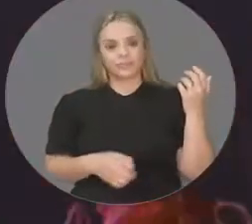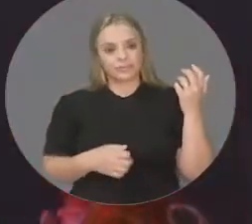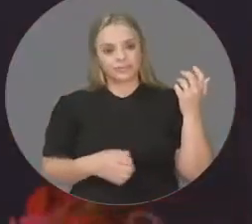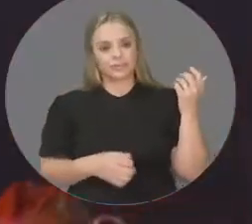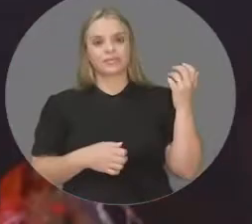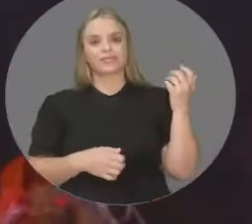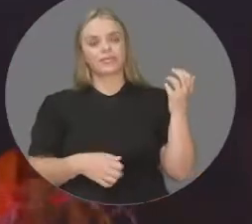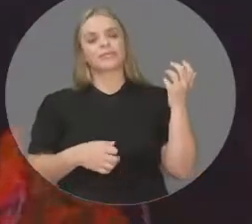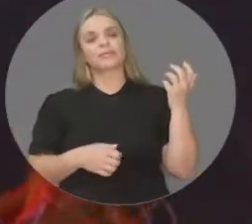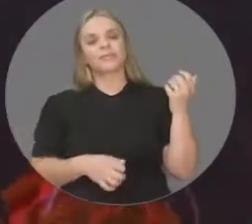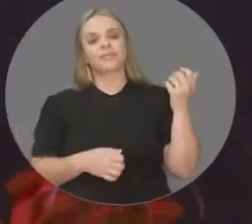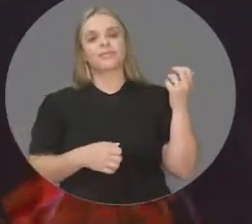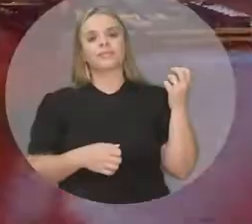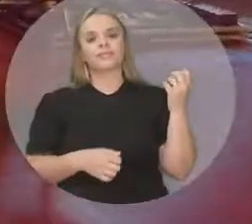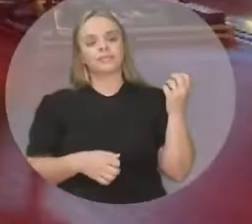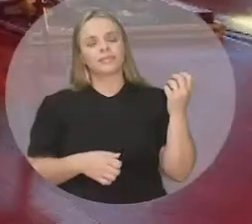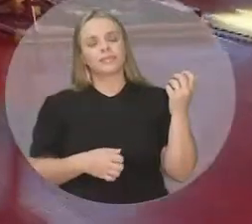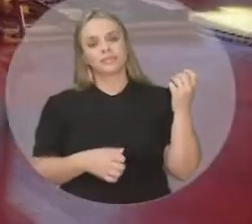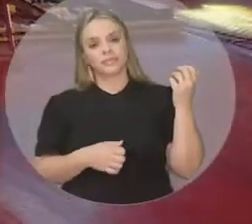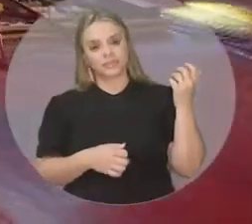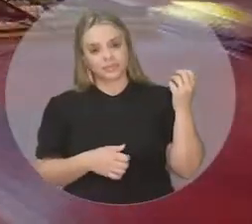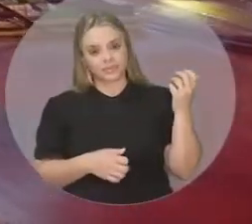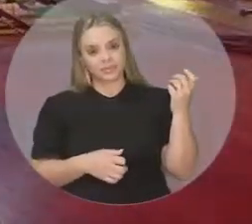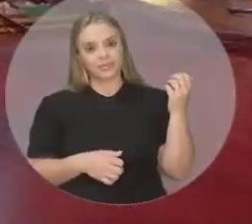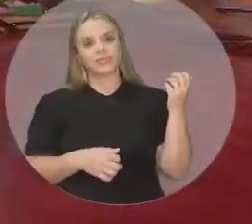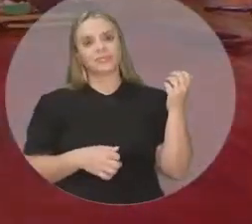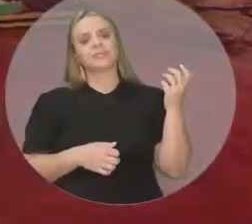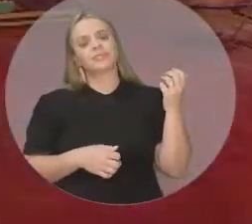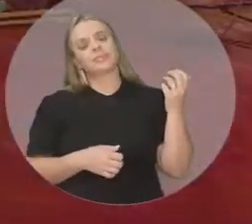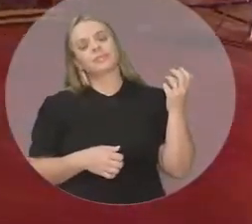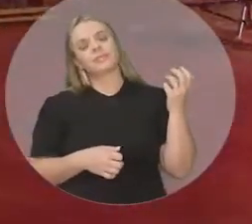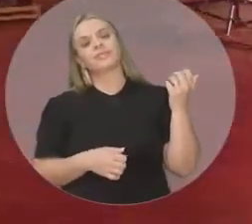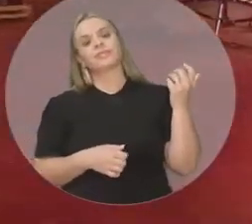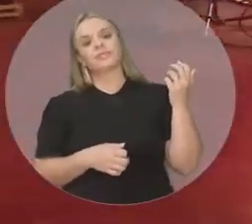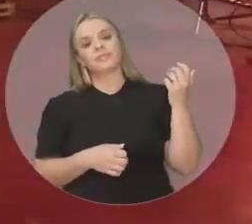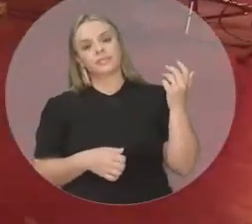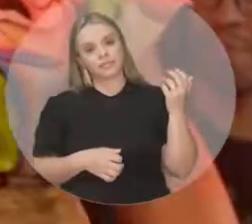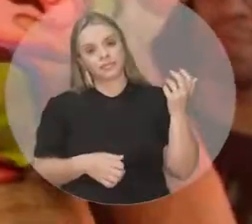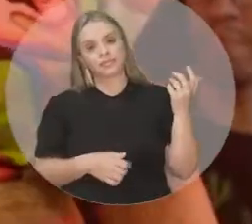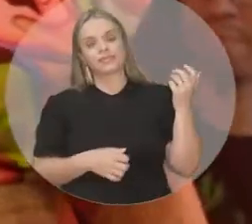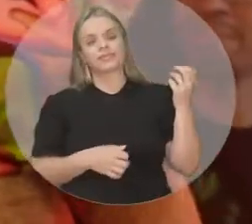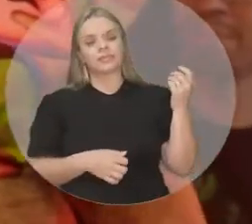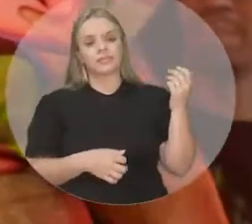como está tão bela.